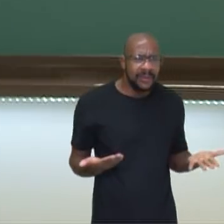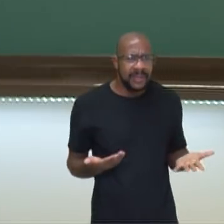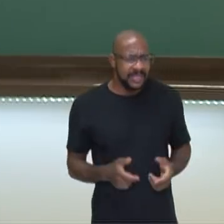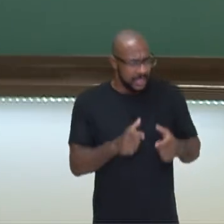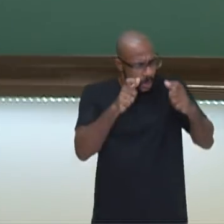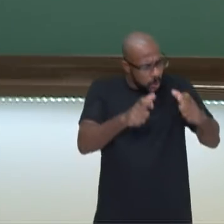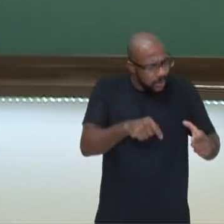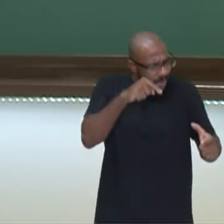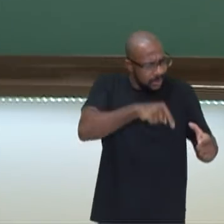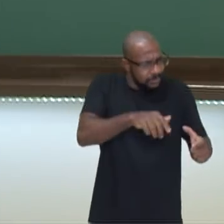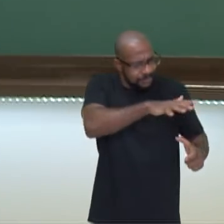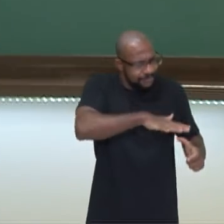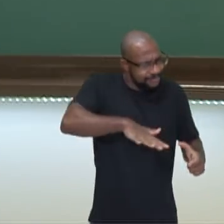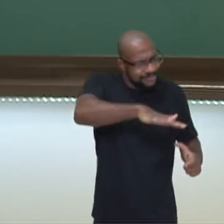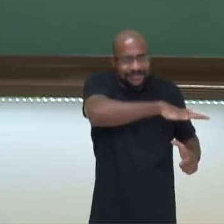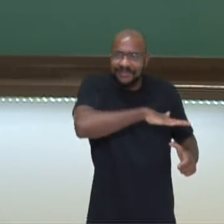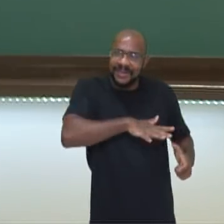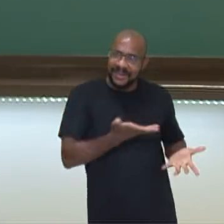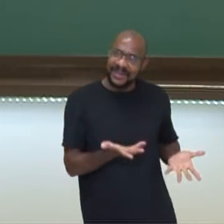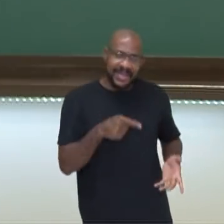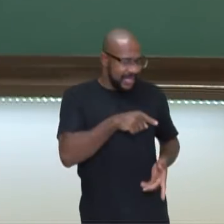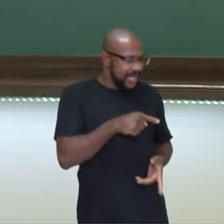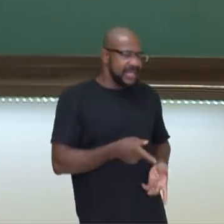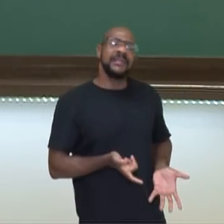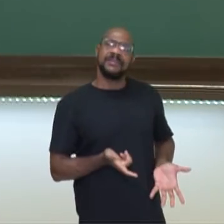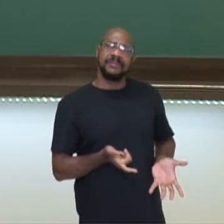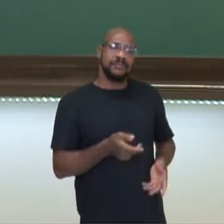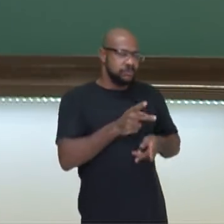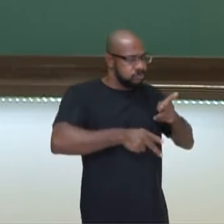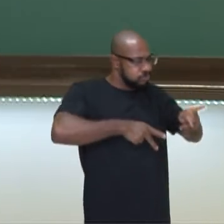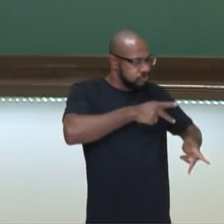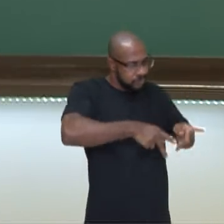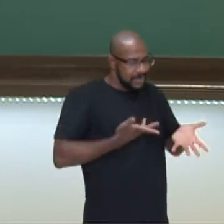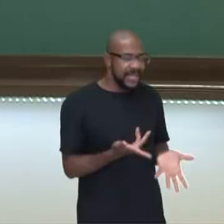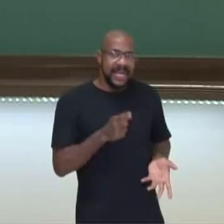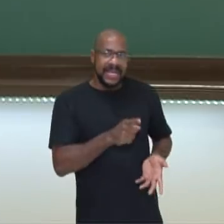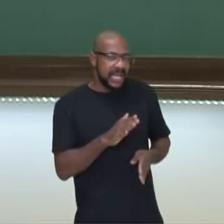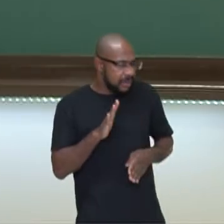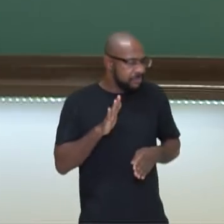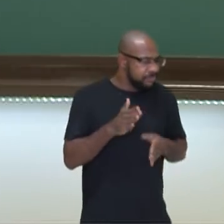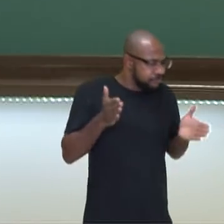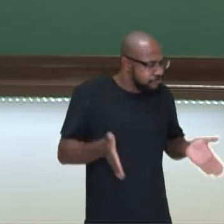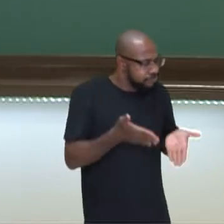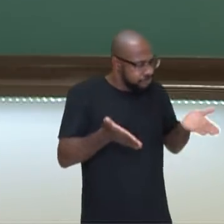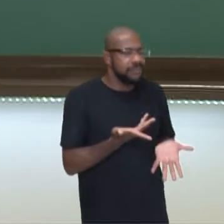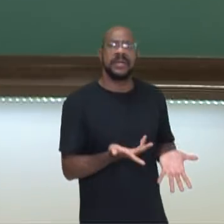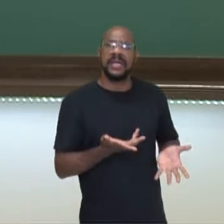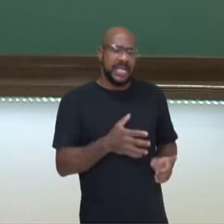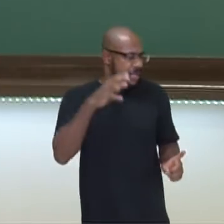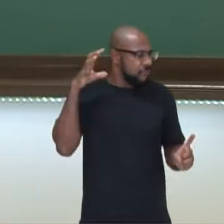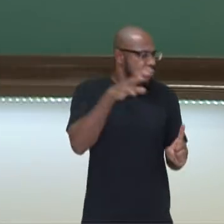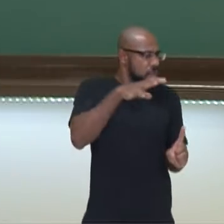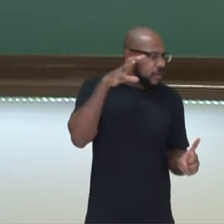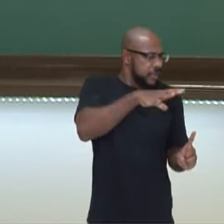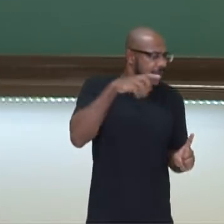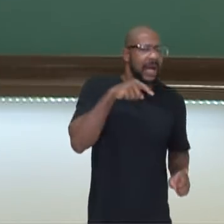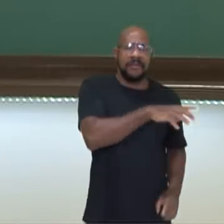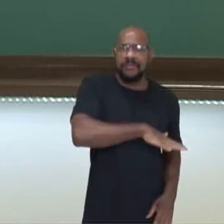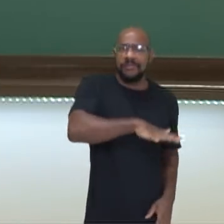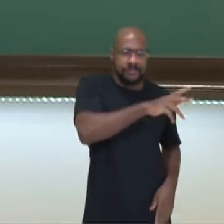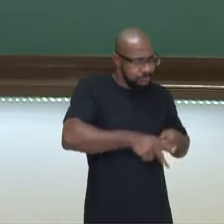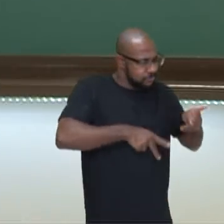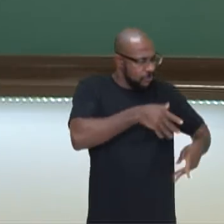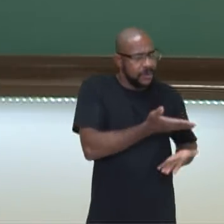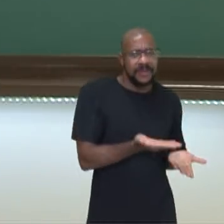local então onde o coronel alimentava os seus eleitores. Essa é a ideia de novo então, curral eleitoral, onde o